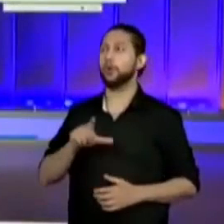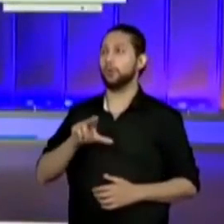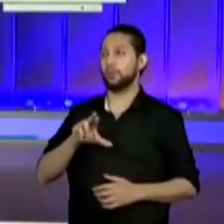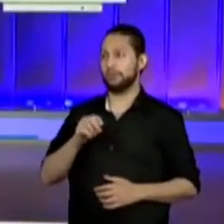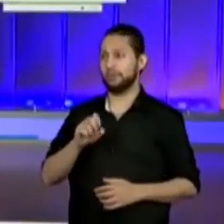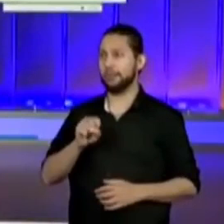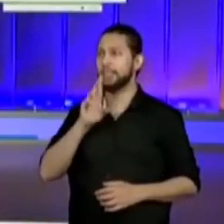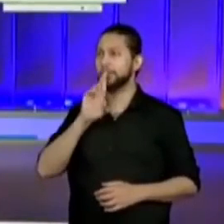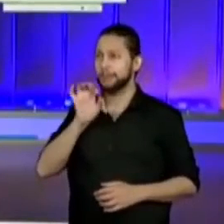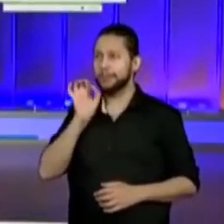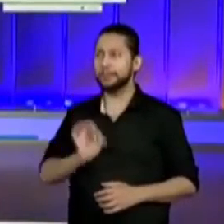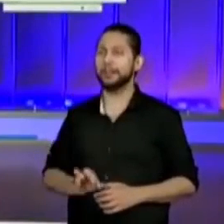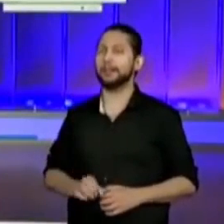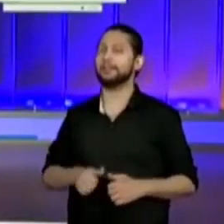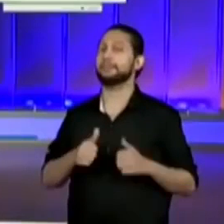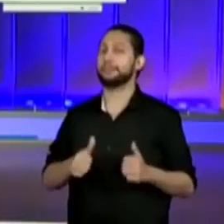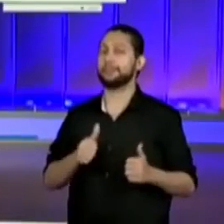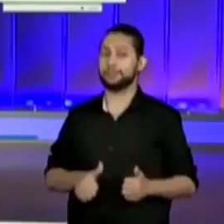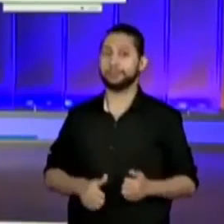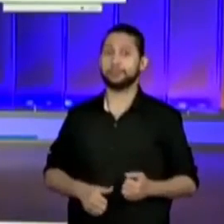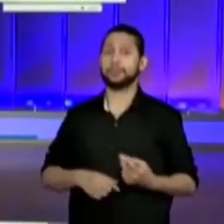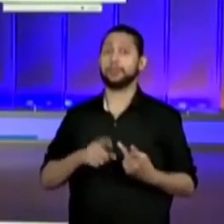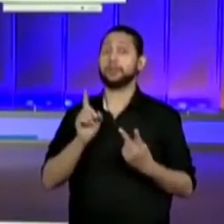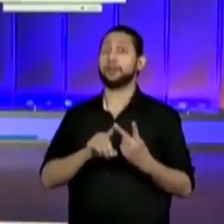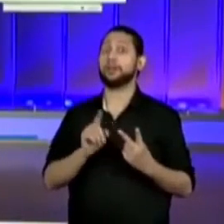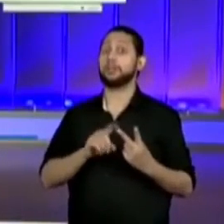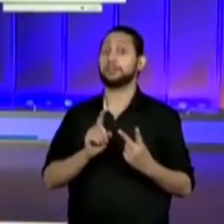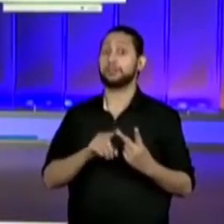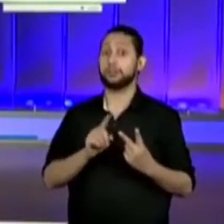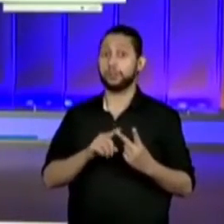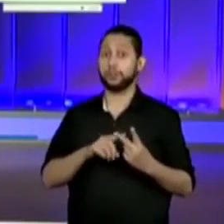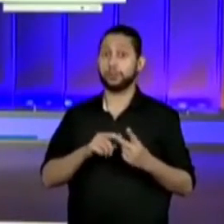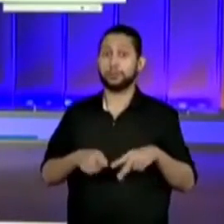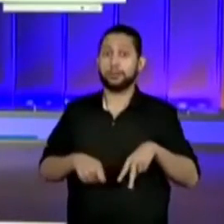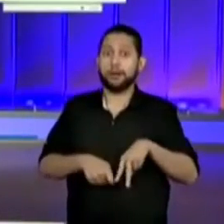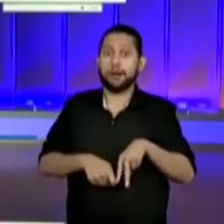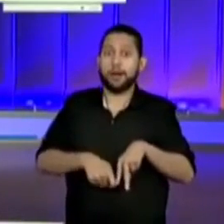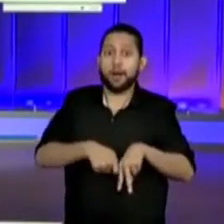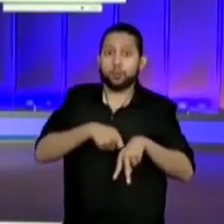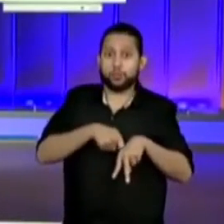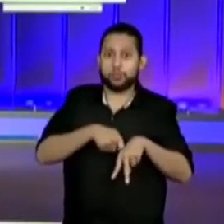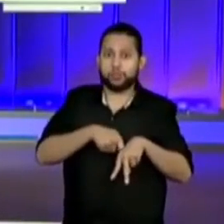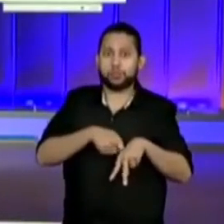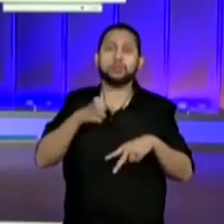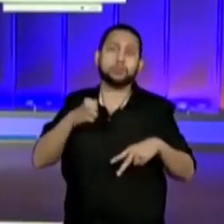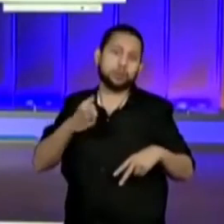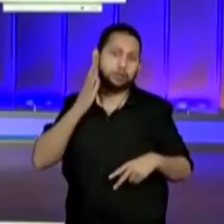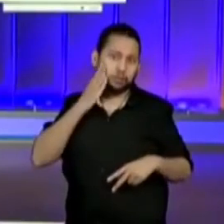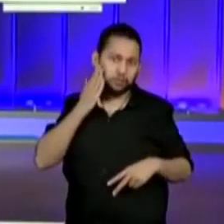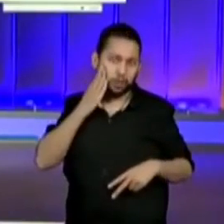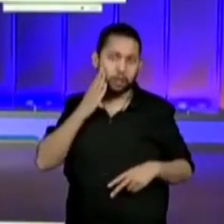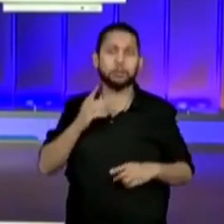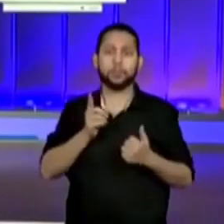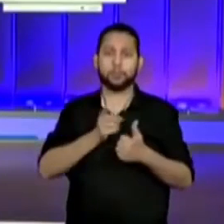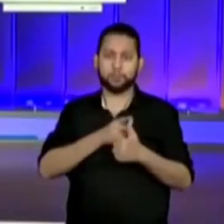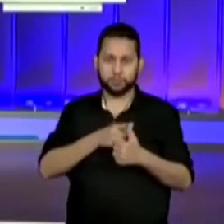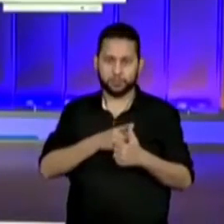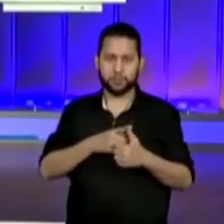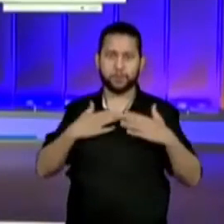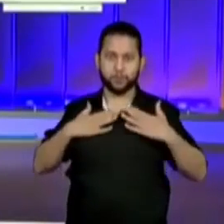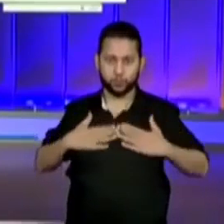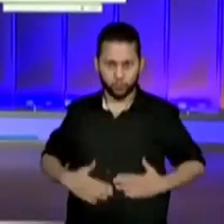pensando em ofertas vamos juntos pra próxima tela já sabemos que a próxima peça de roupa que está